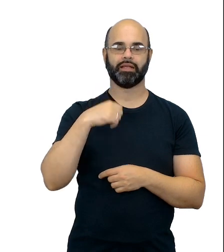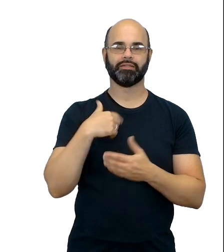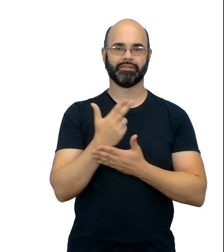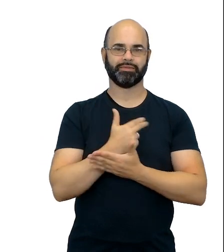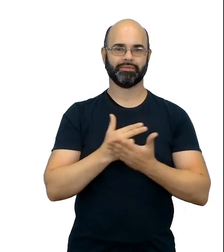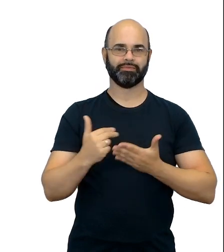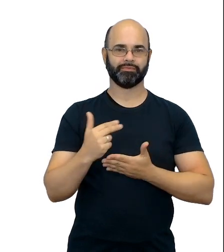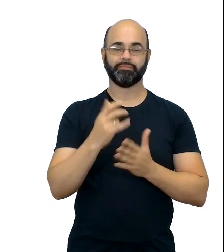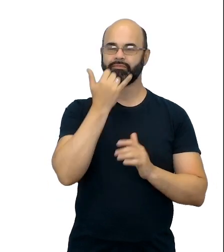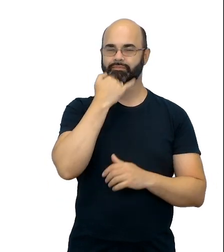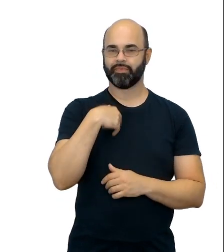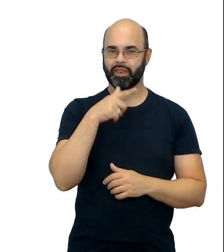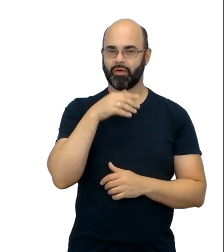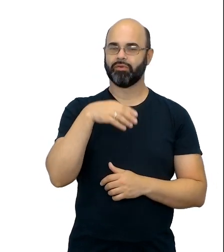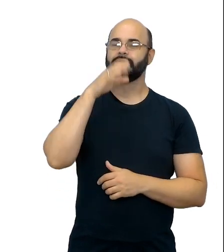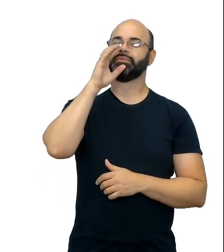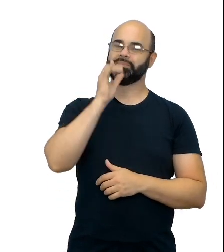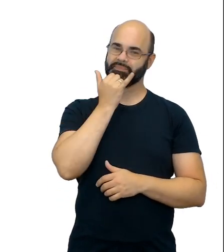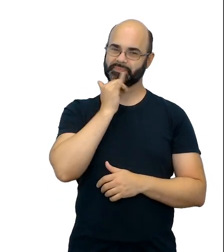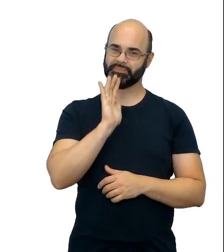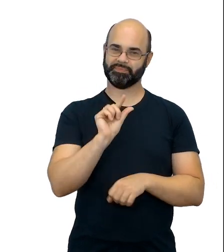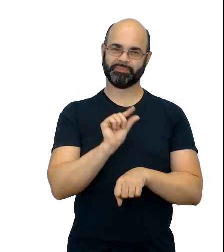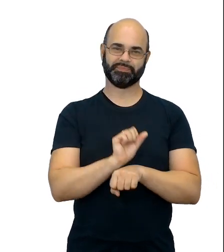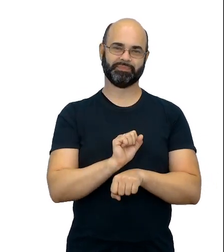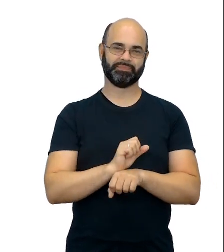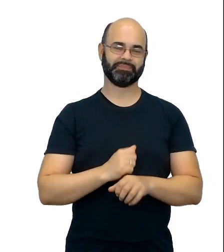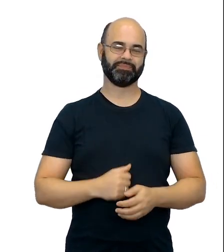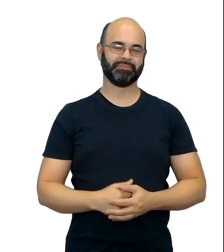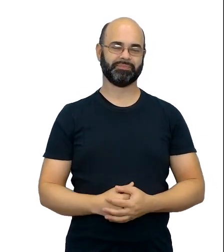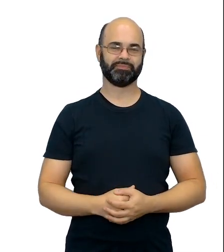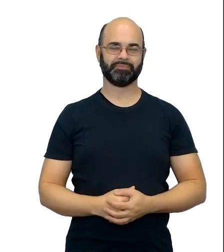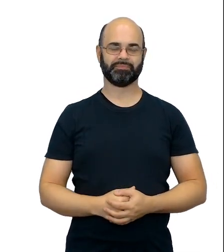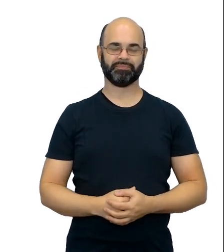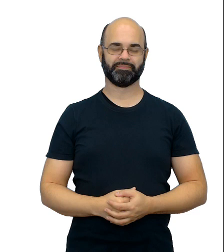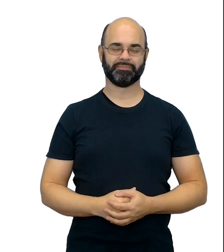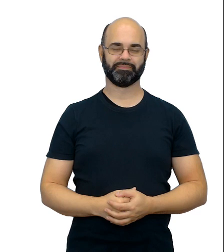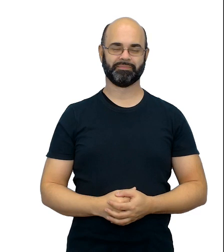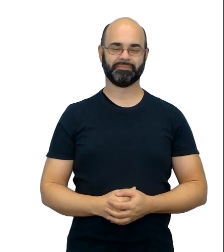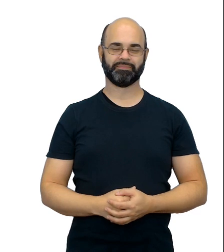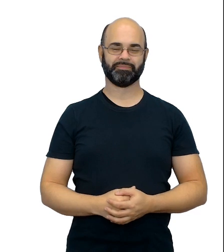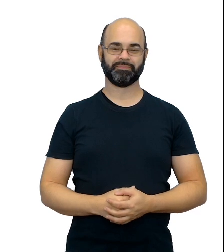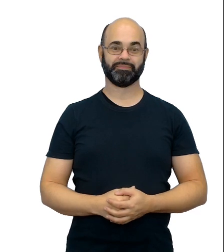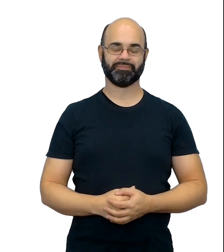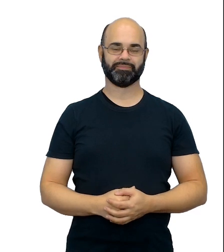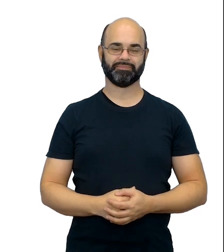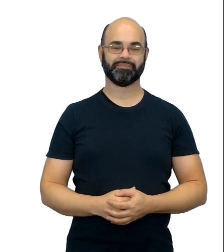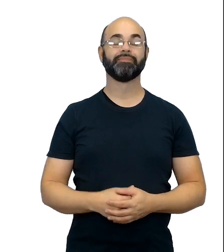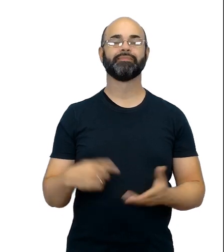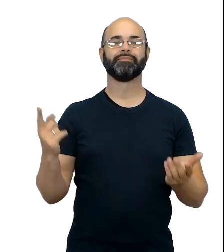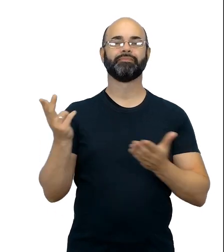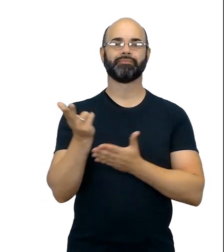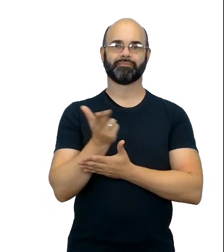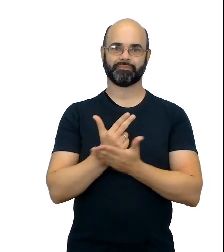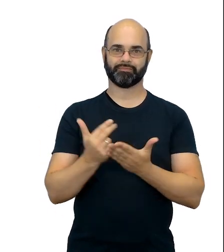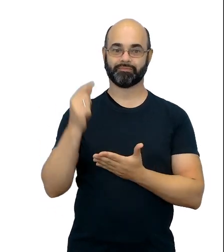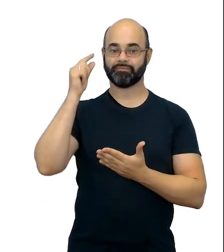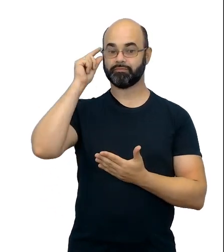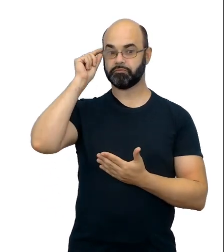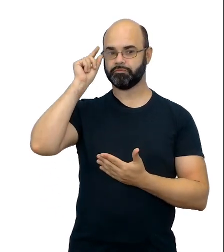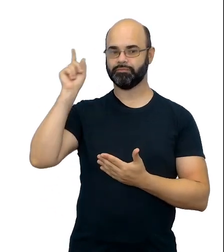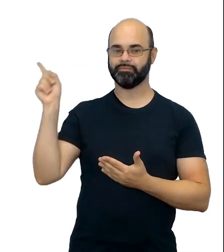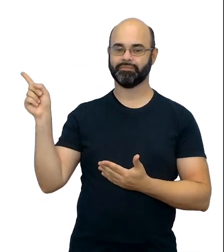Desculpa, pessoal, fui tomar um pouco de água. Eu falo muito, né? Aqui a gente tem um desenho, tá?